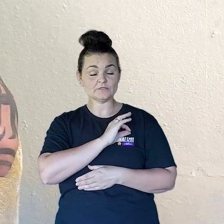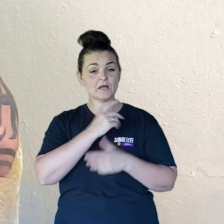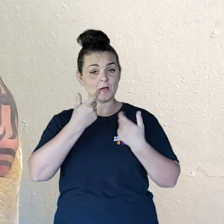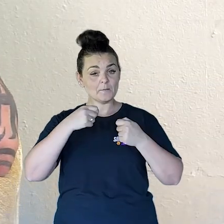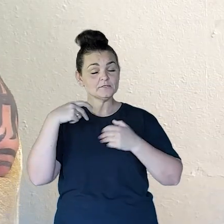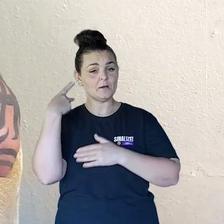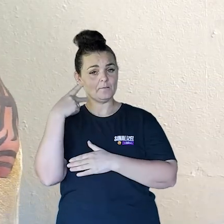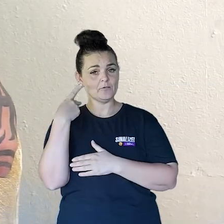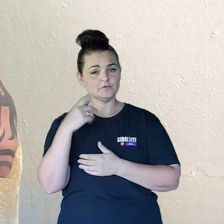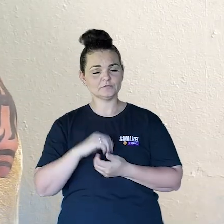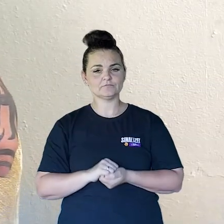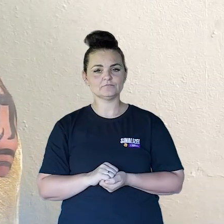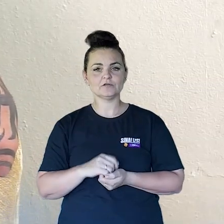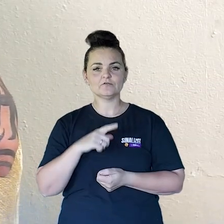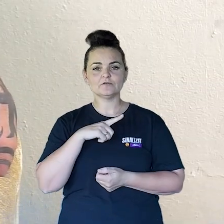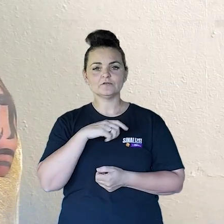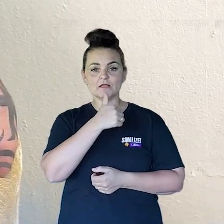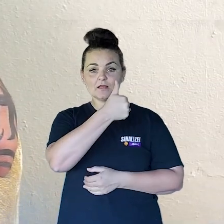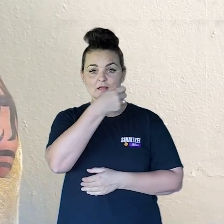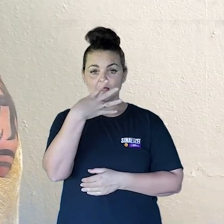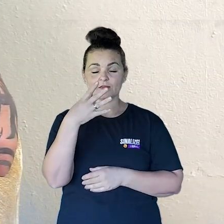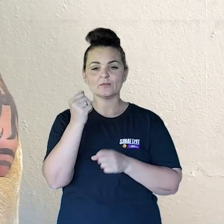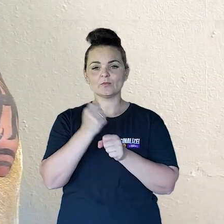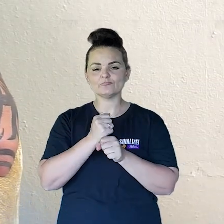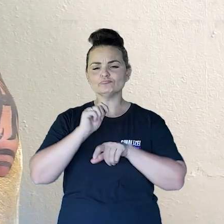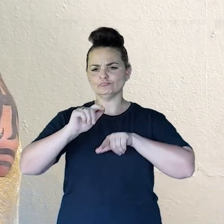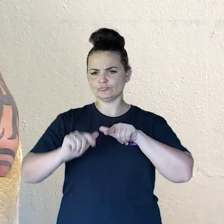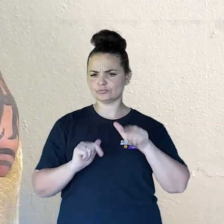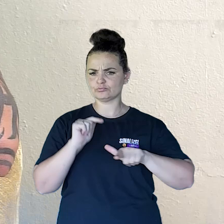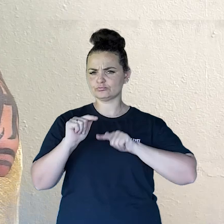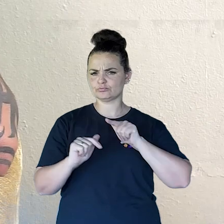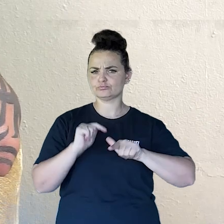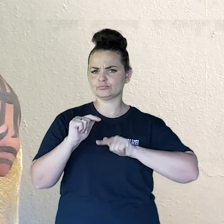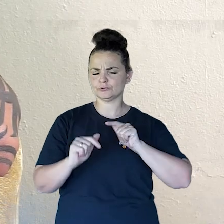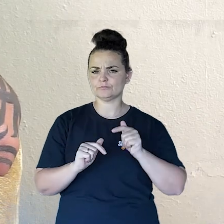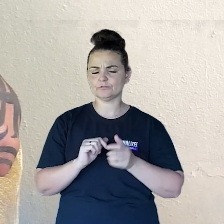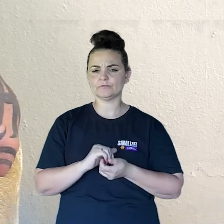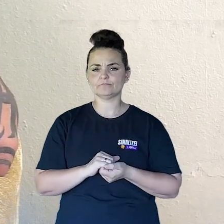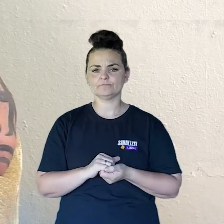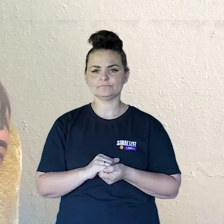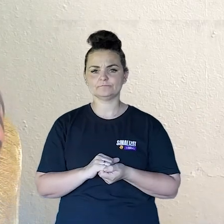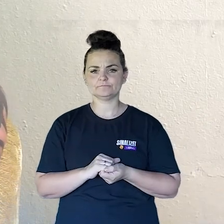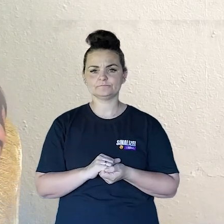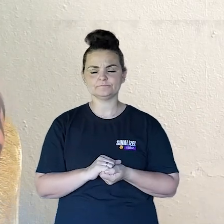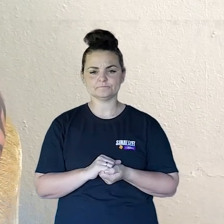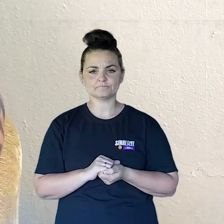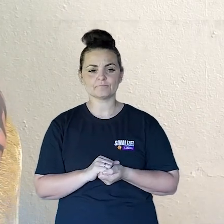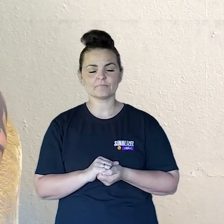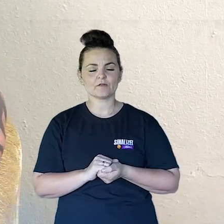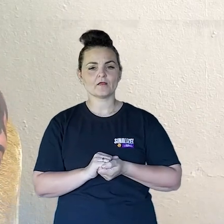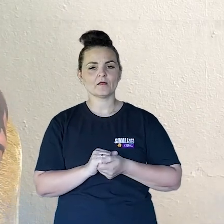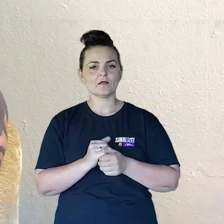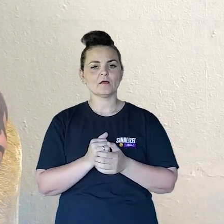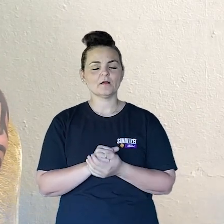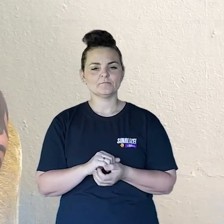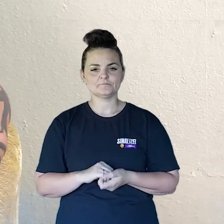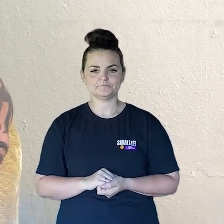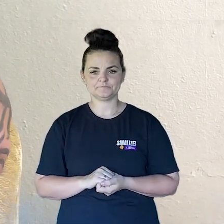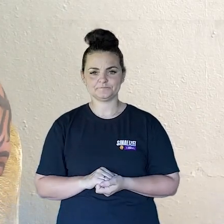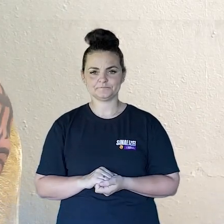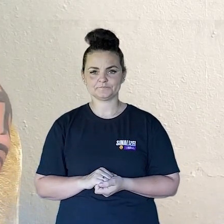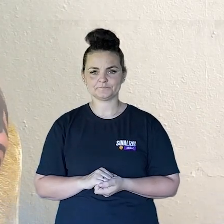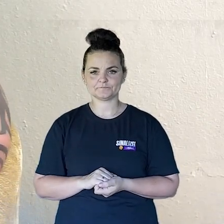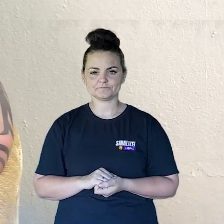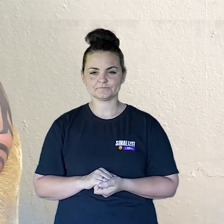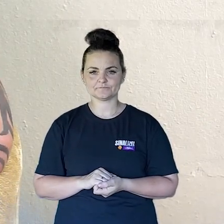você vê que você já está há 14 anos ali trabalhando, você vê que você começa a bater numa parede e